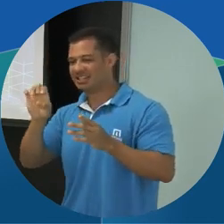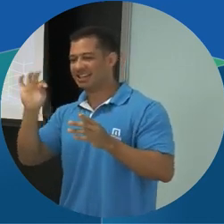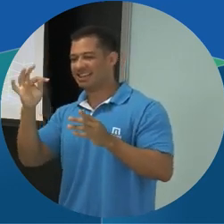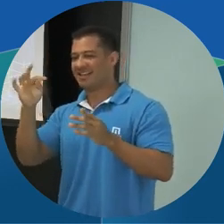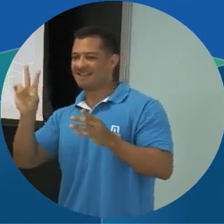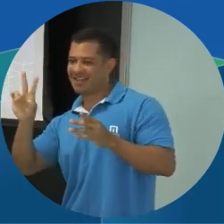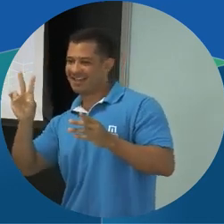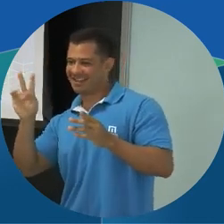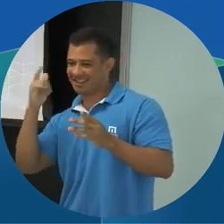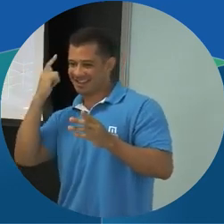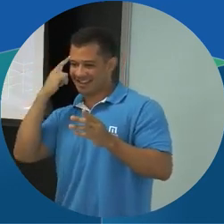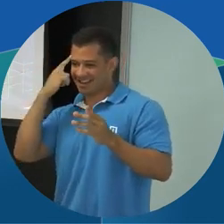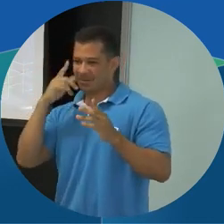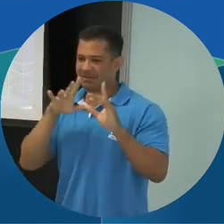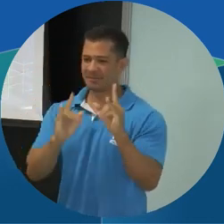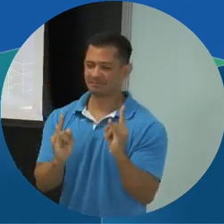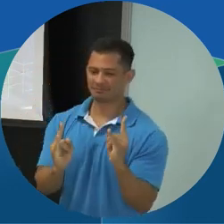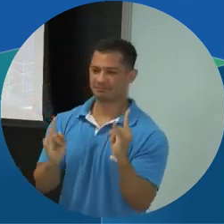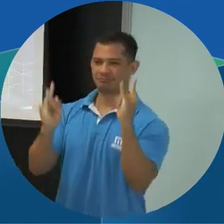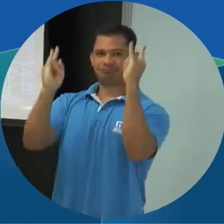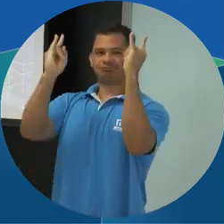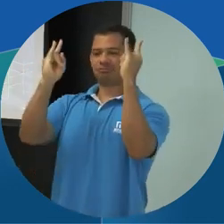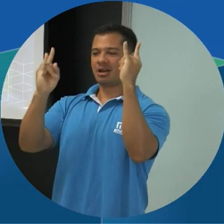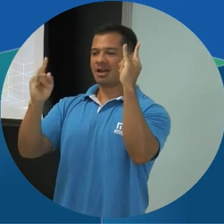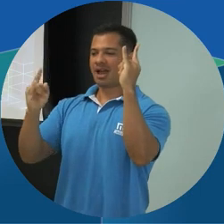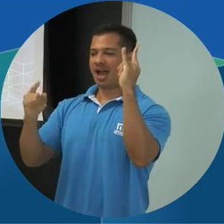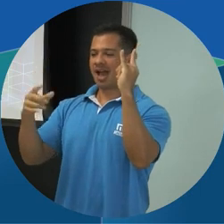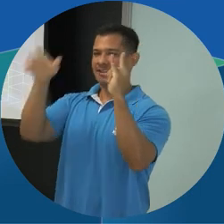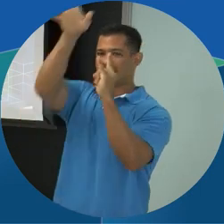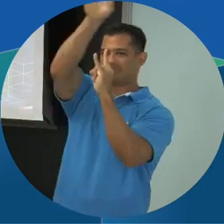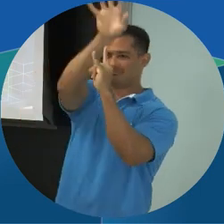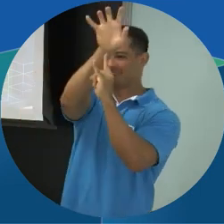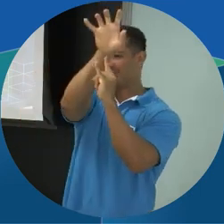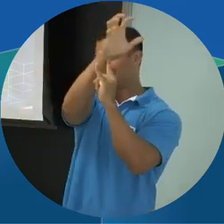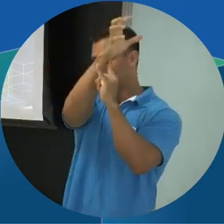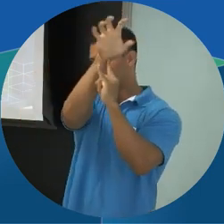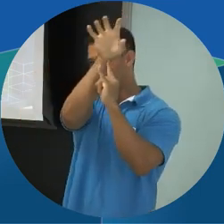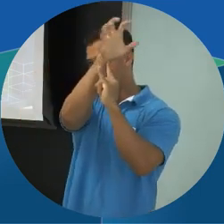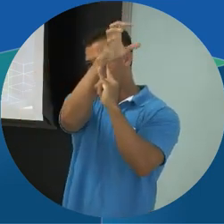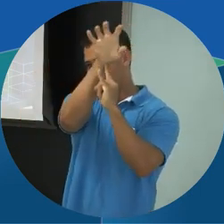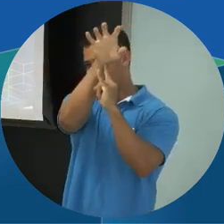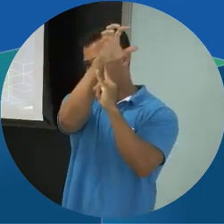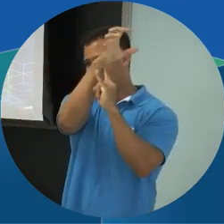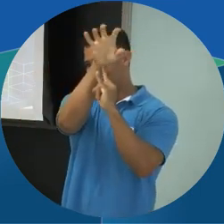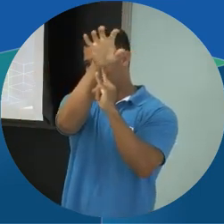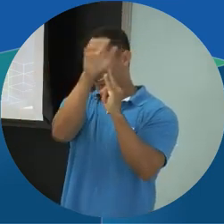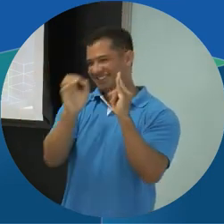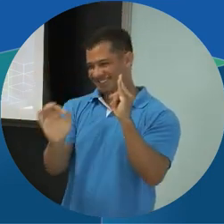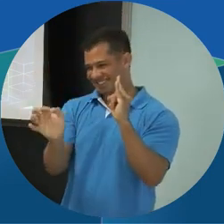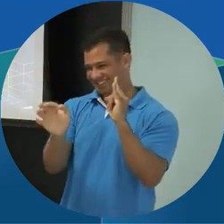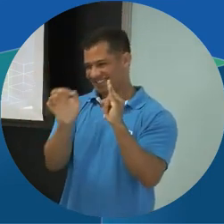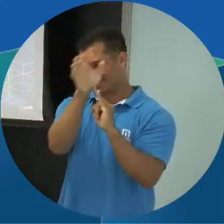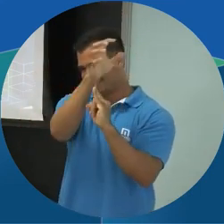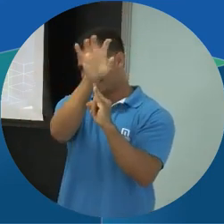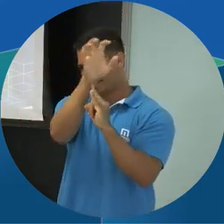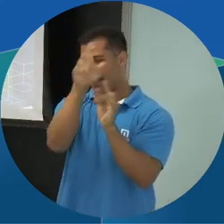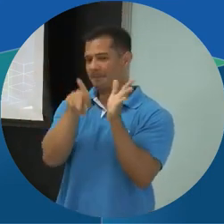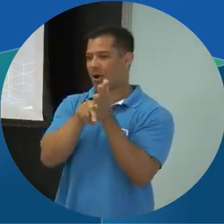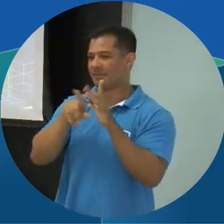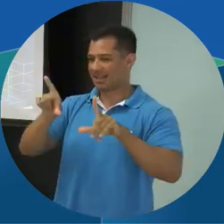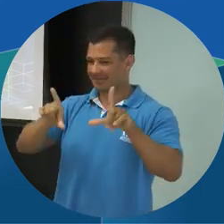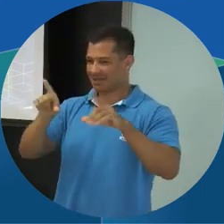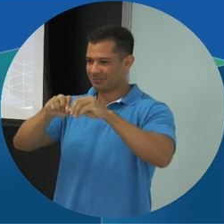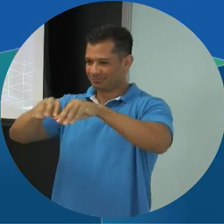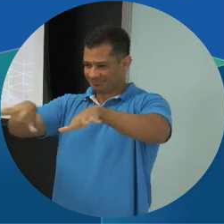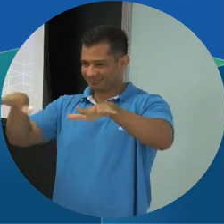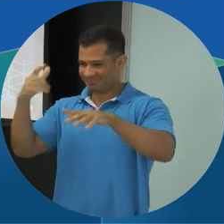engano, é um trabalho que foi feito anteriormente com andame convencional, demora muito mais. Muito mais. Nós mesmos já fizemos.